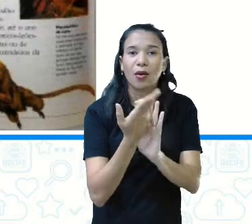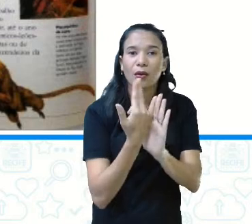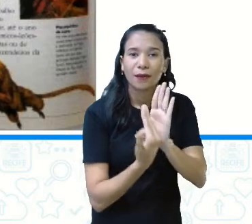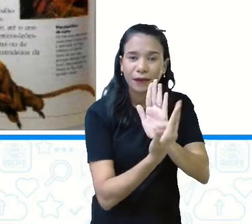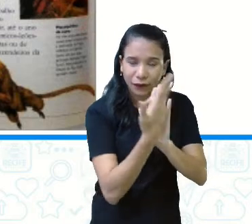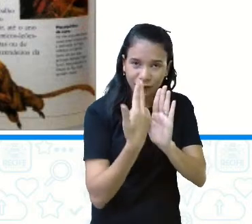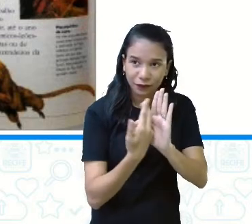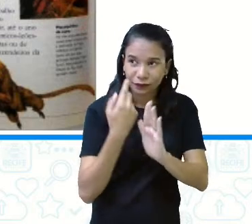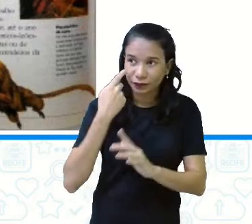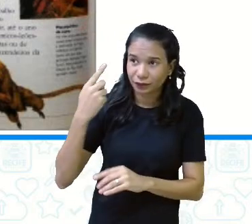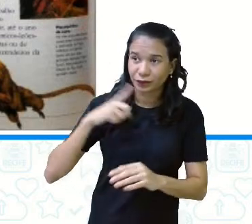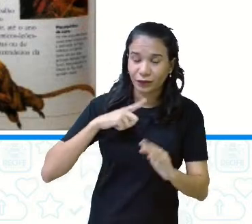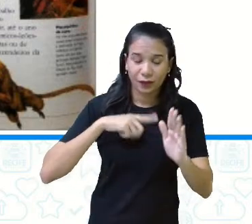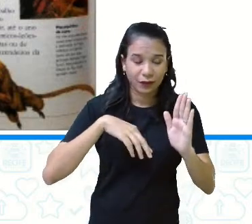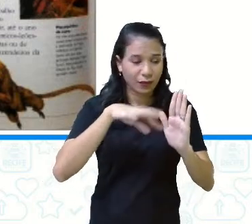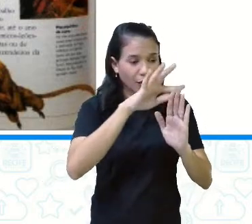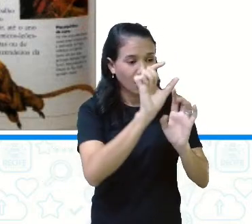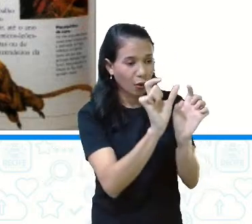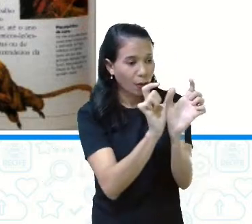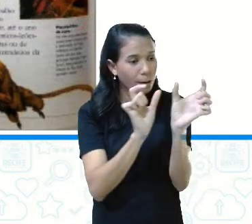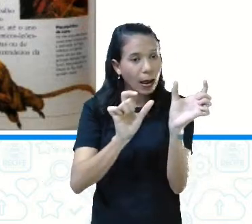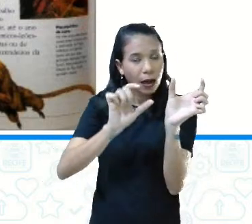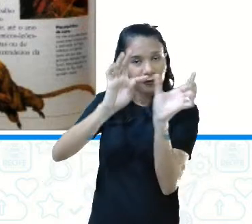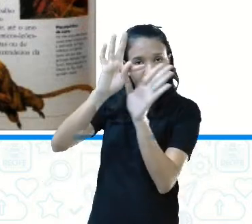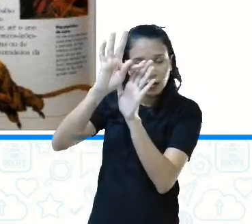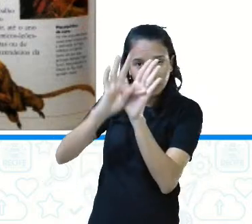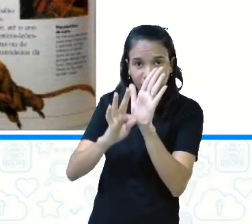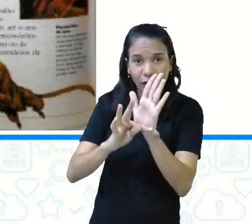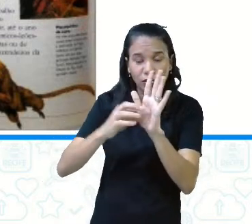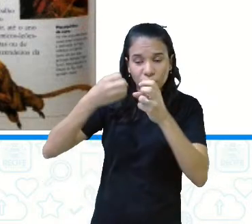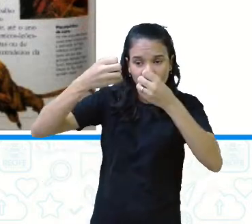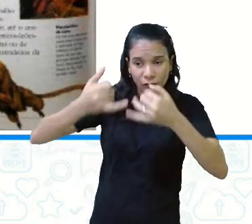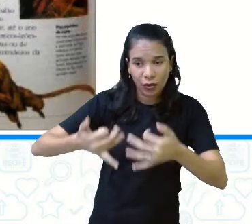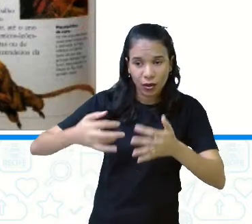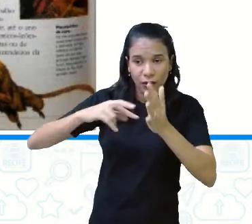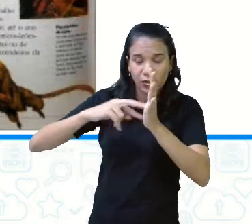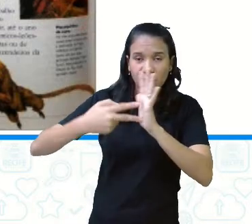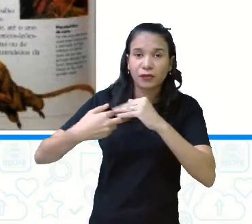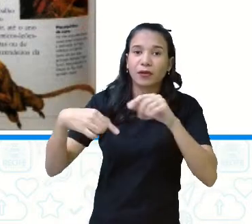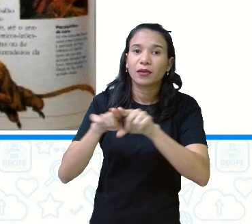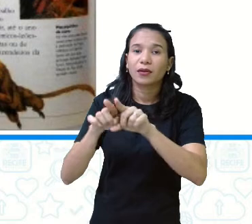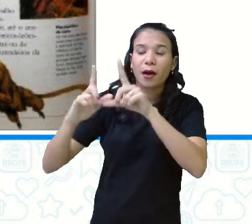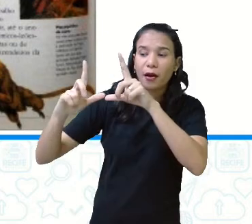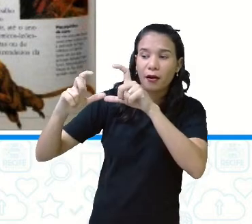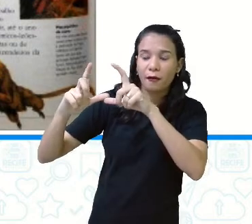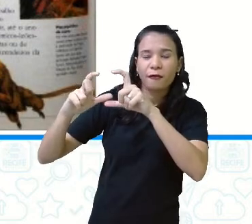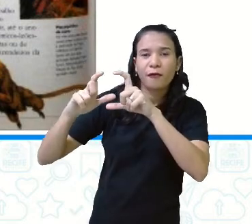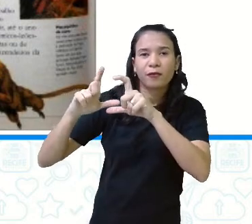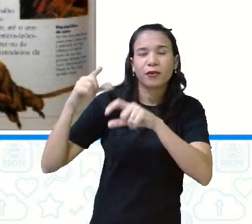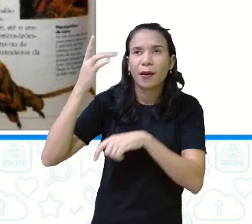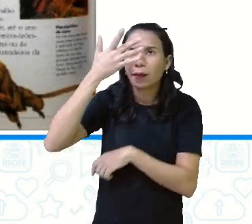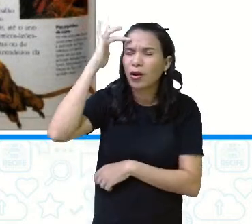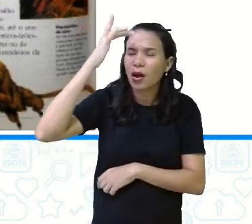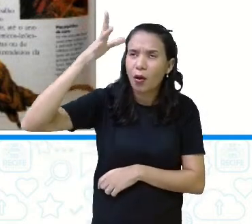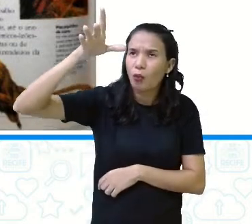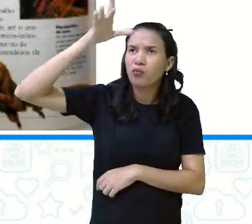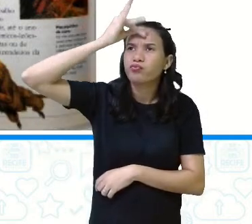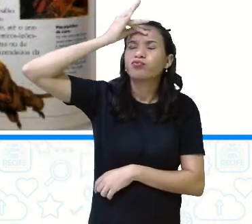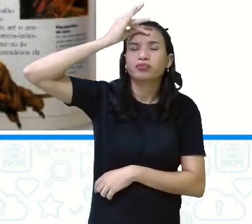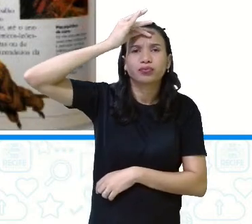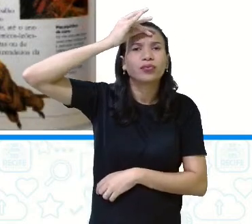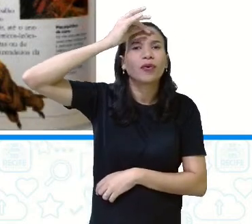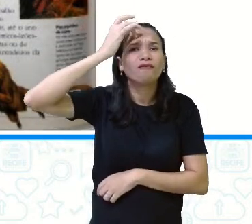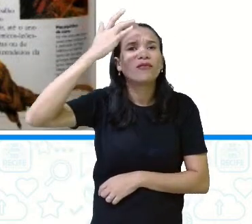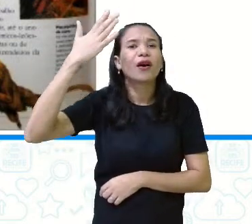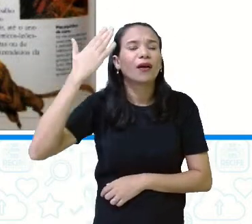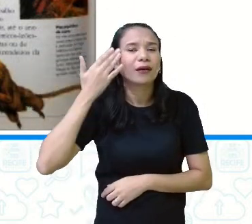ilustradas. Então, além do termo e da definição, vem a foto, o que fica assim bem mais fácil de